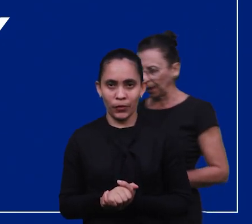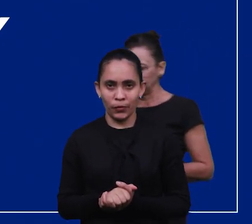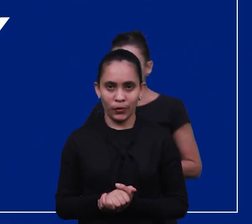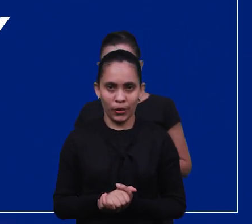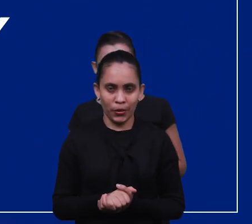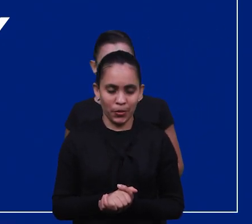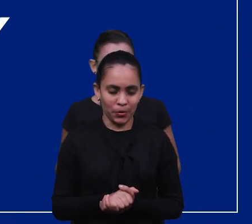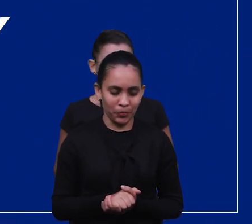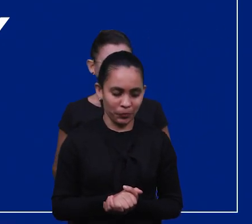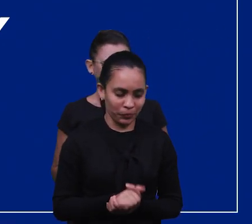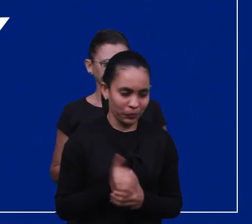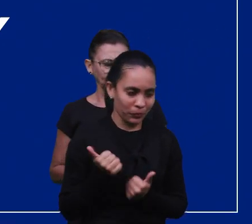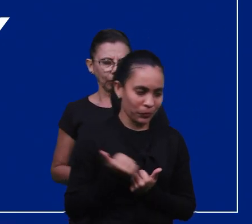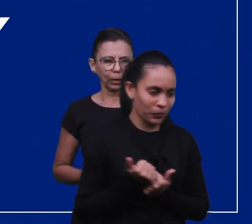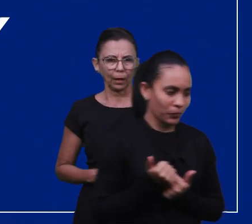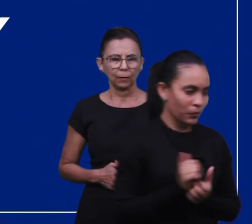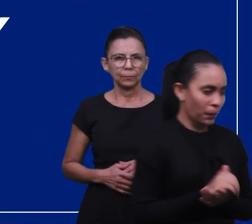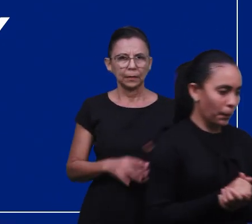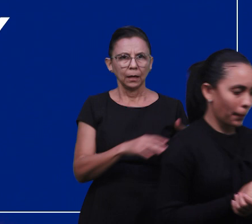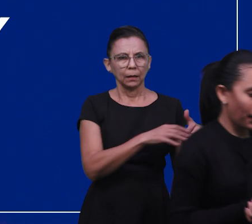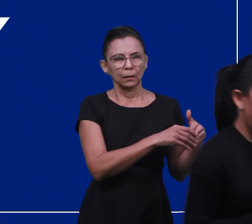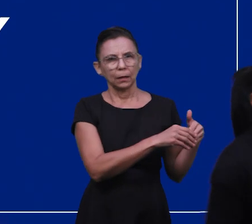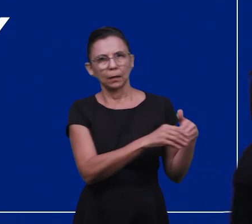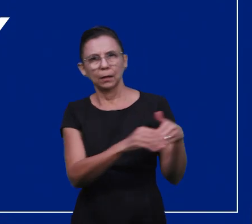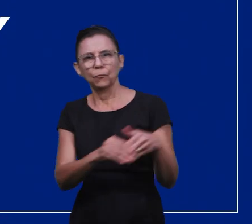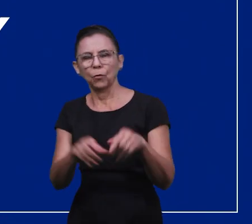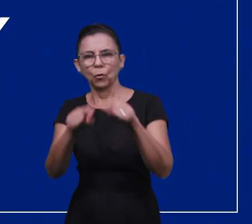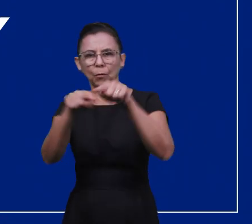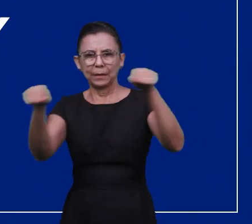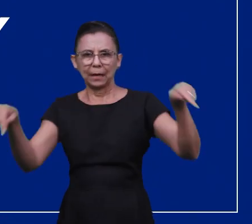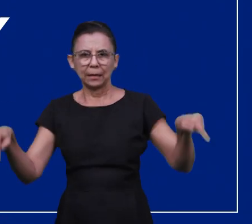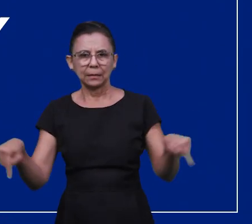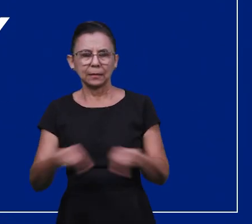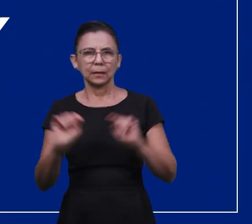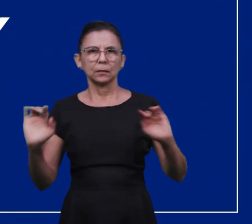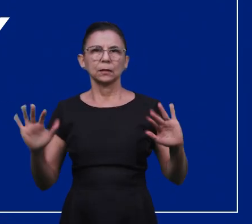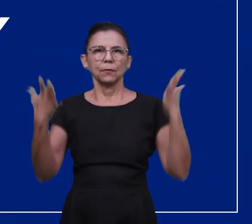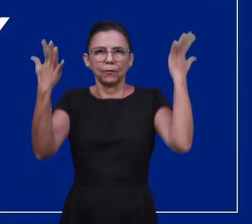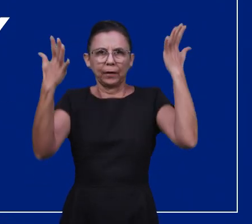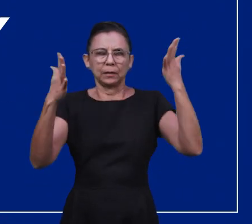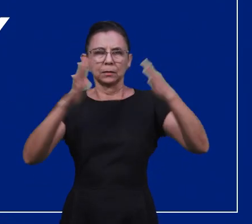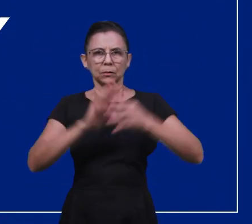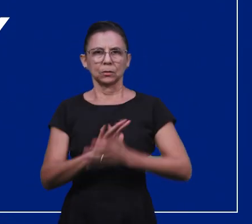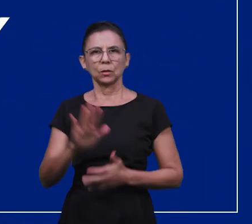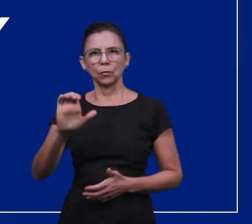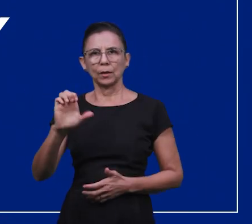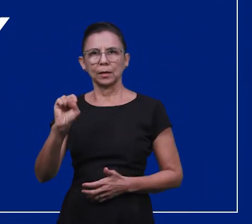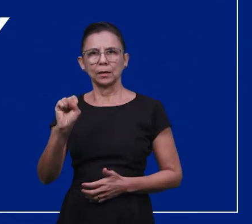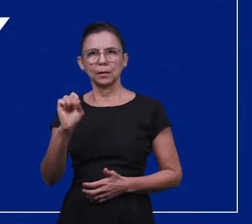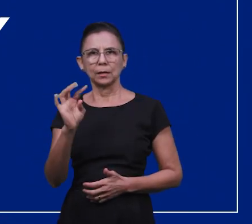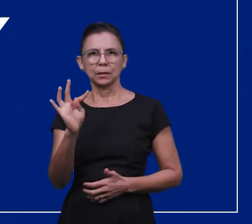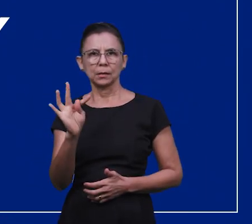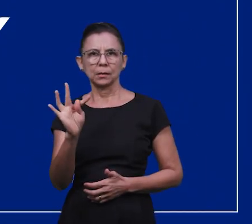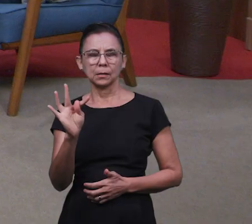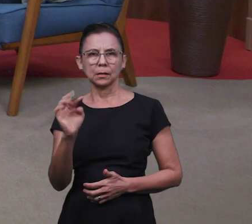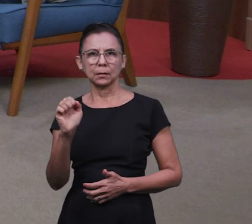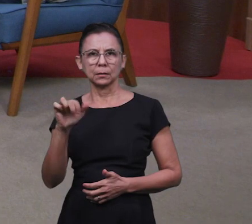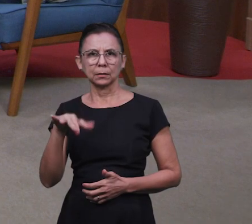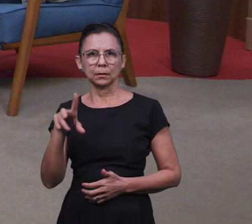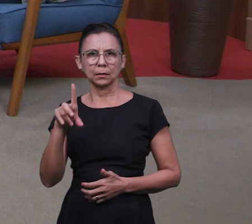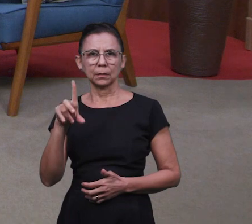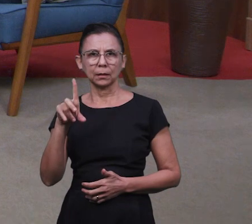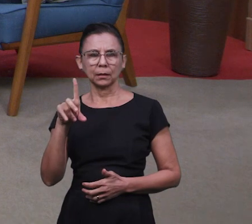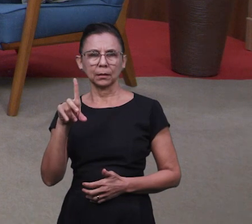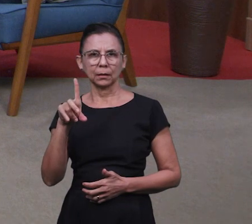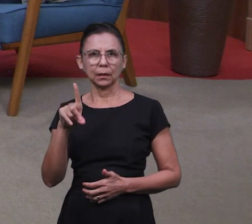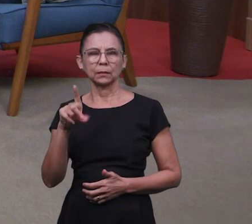do banquete e o seu estandarte em mim era o amor. Como é que nós podemos fazer uma associação desse